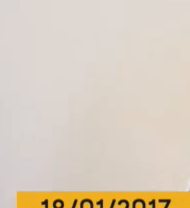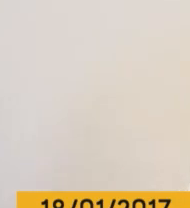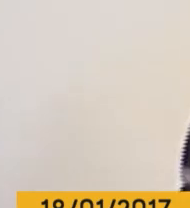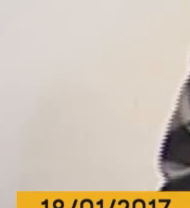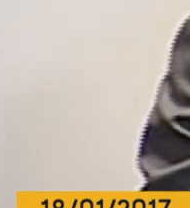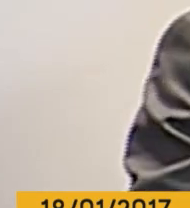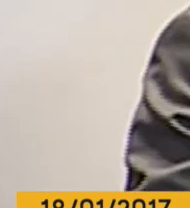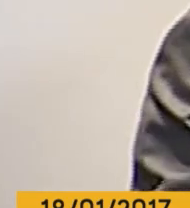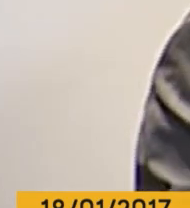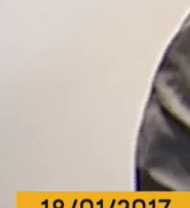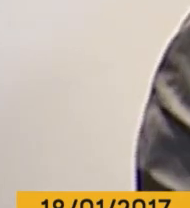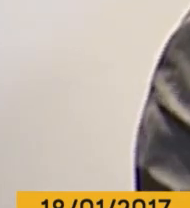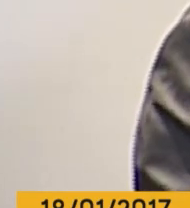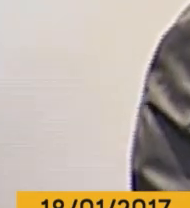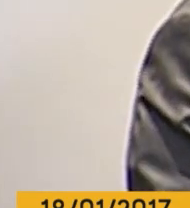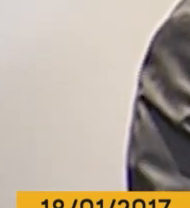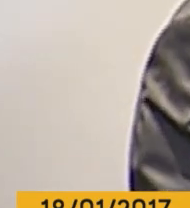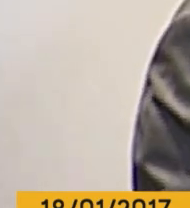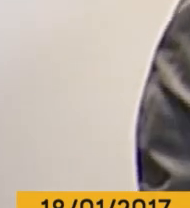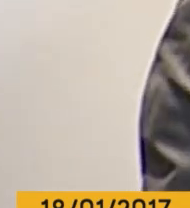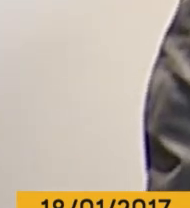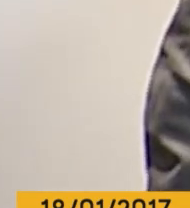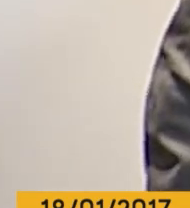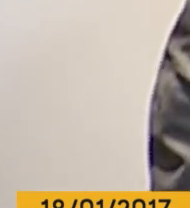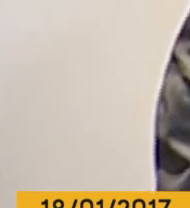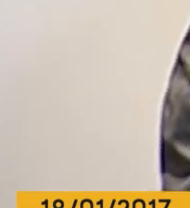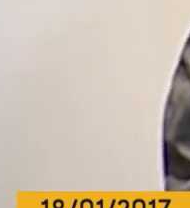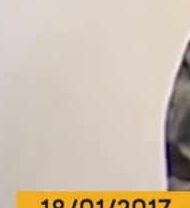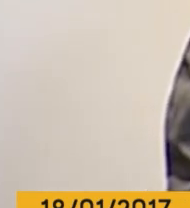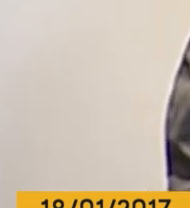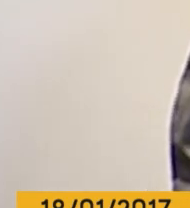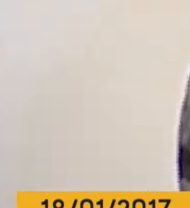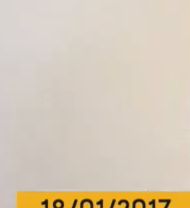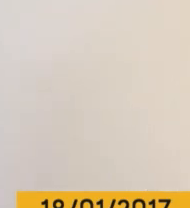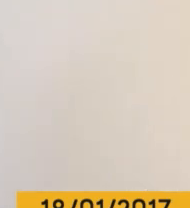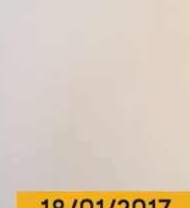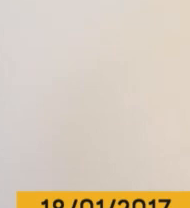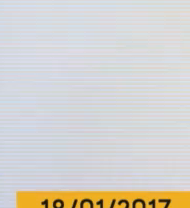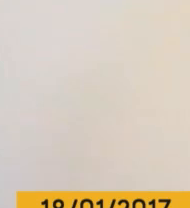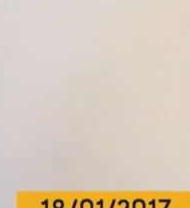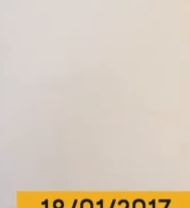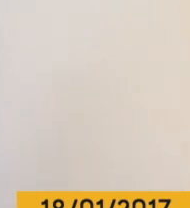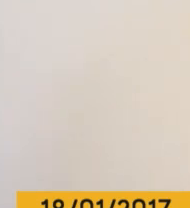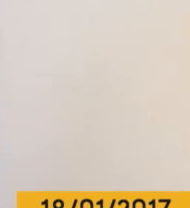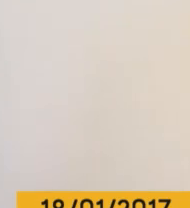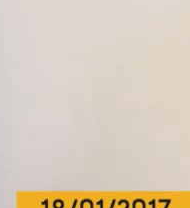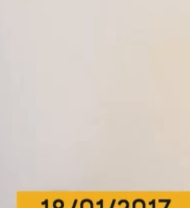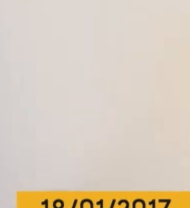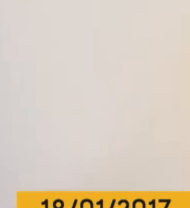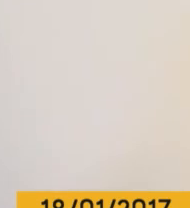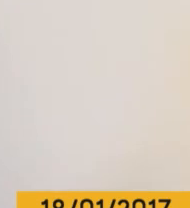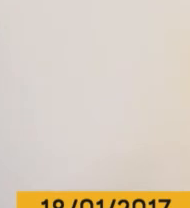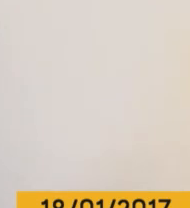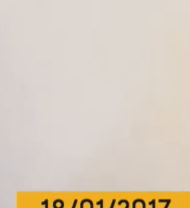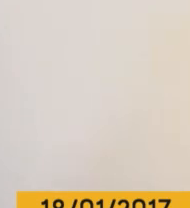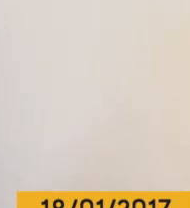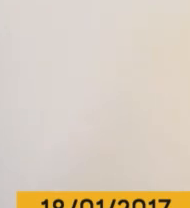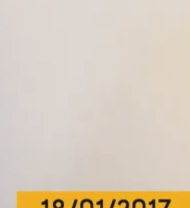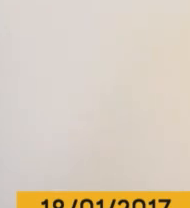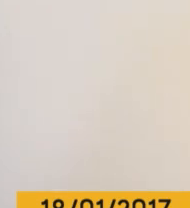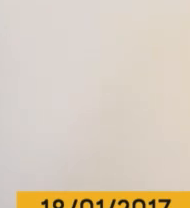fazer Como Padilha como todos já foram várias vezes mencionados eu quero